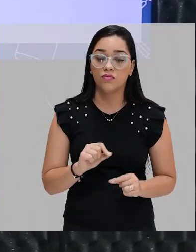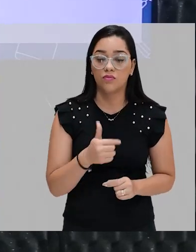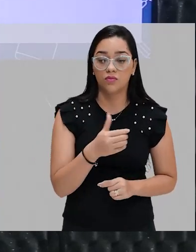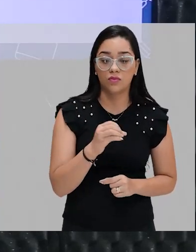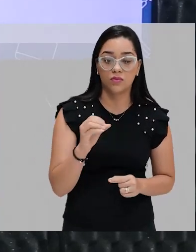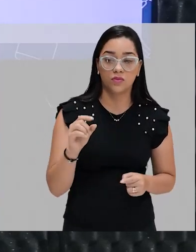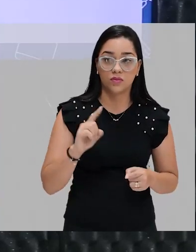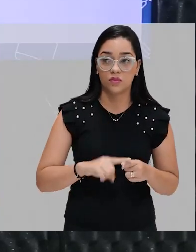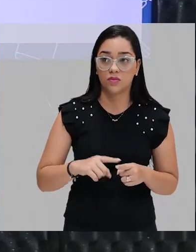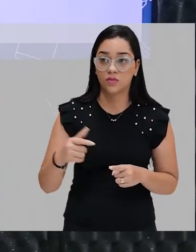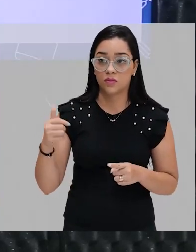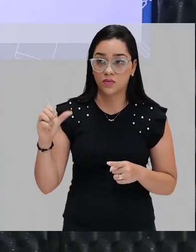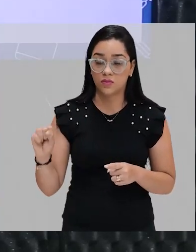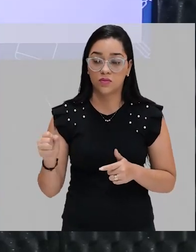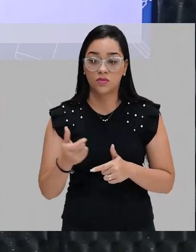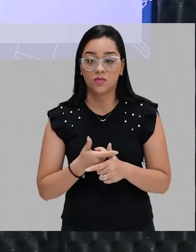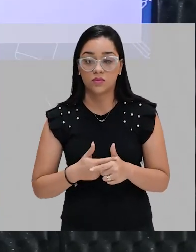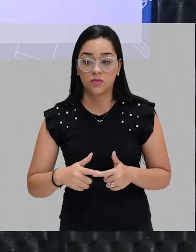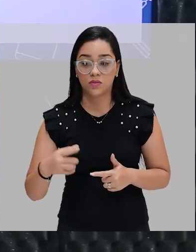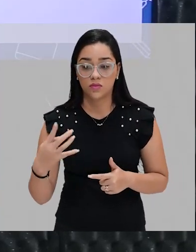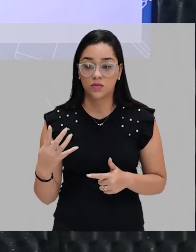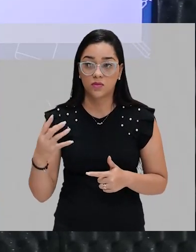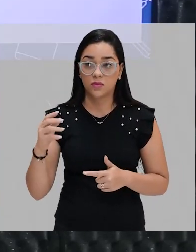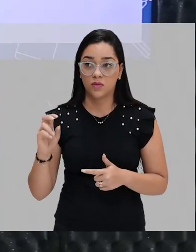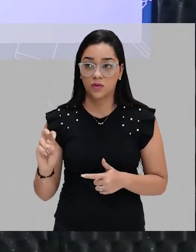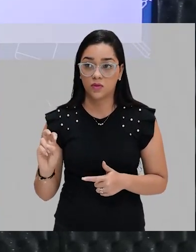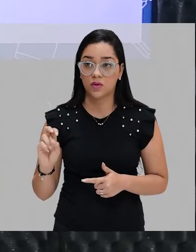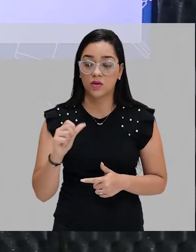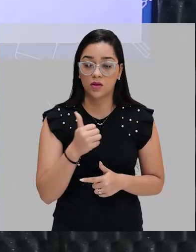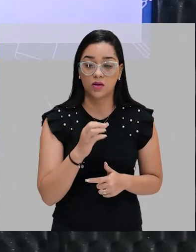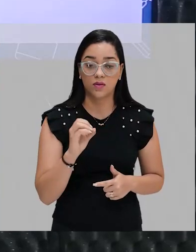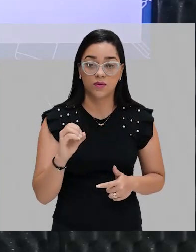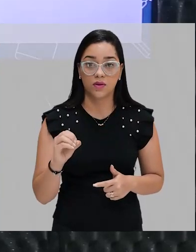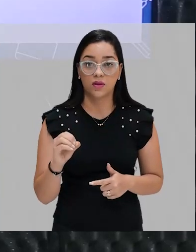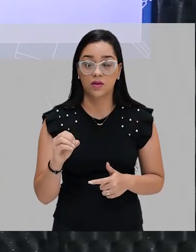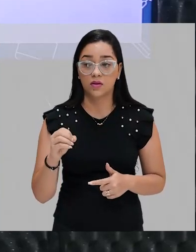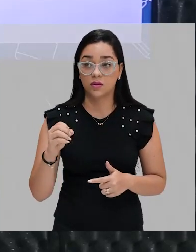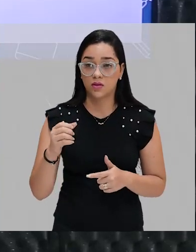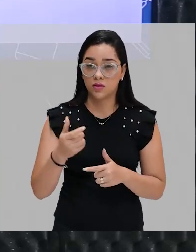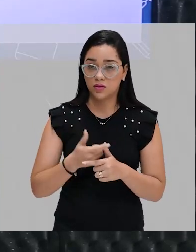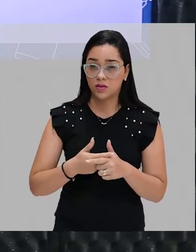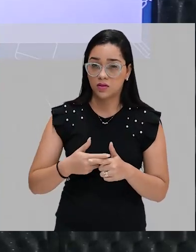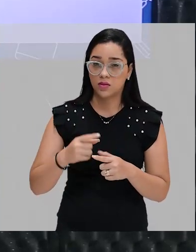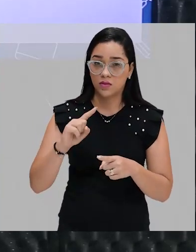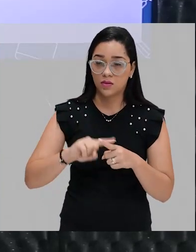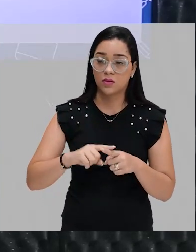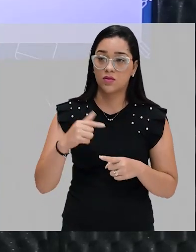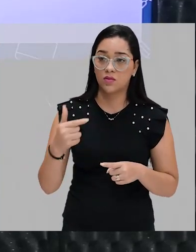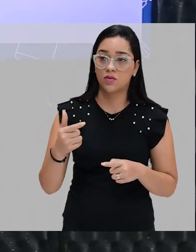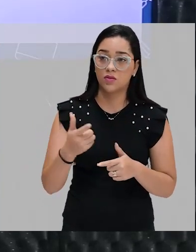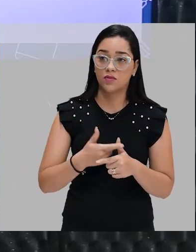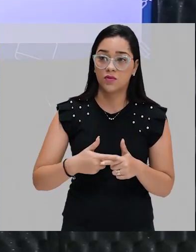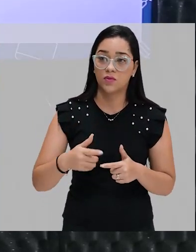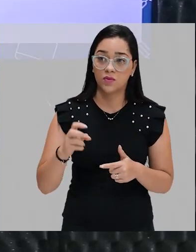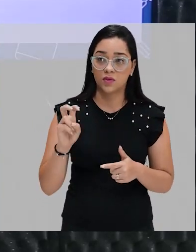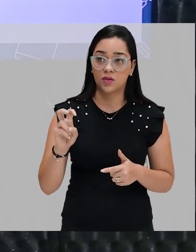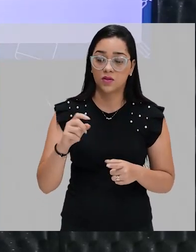vezes 18 dividido por 45, 100 vezes 2 dividido por 5, né? Então, nós